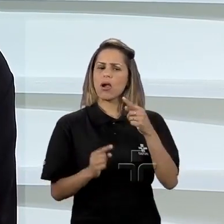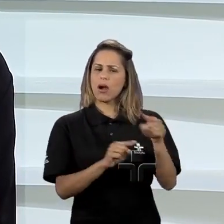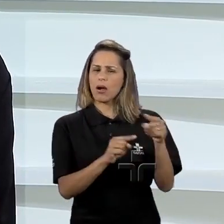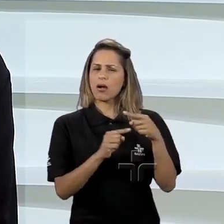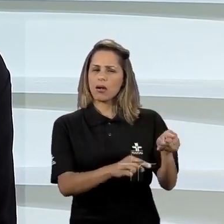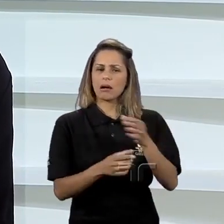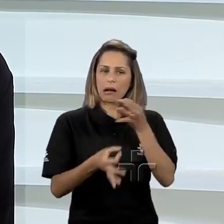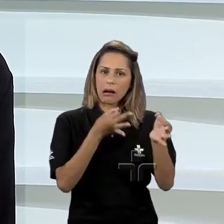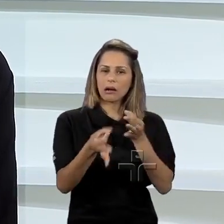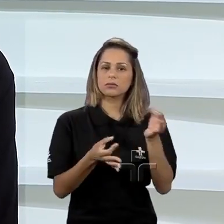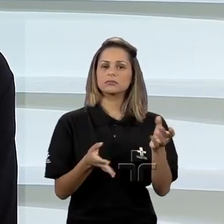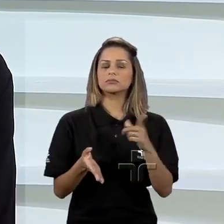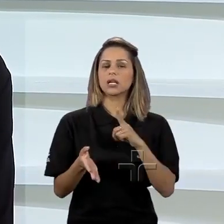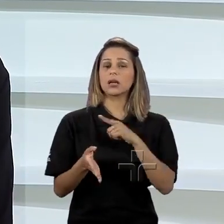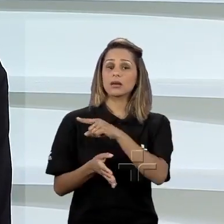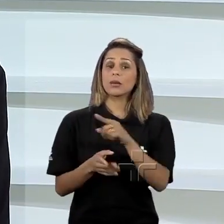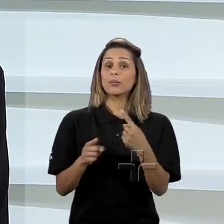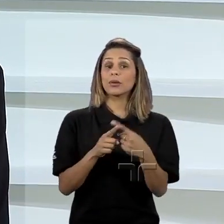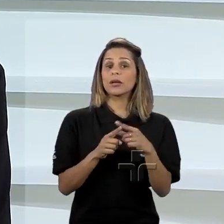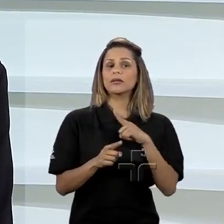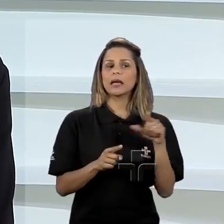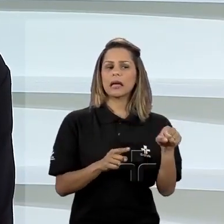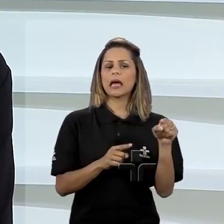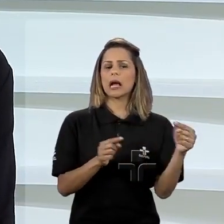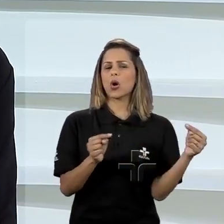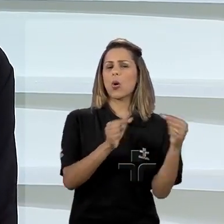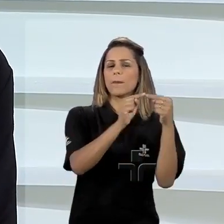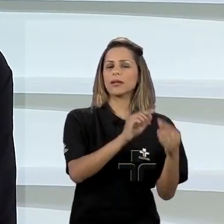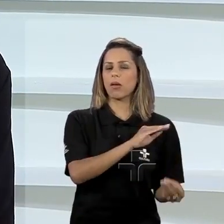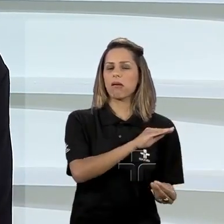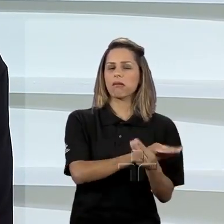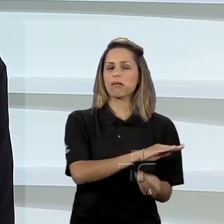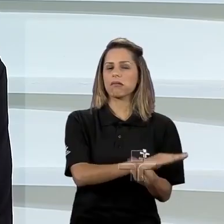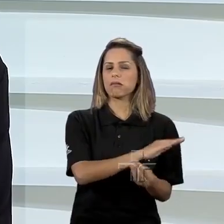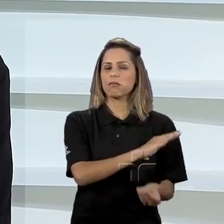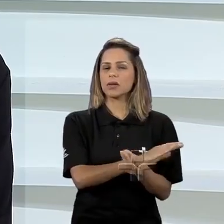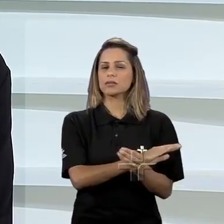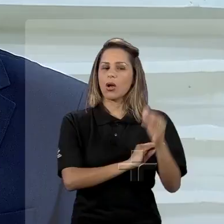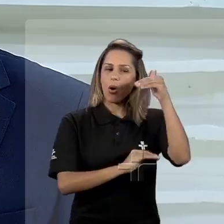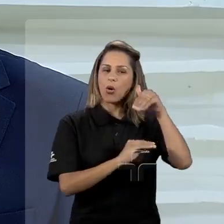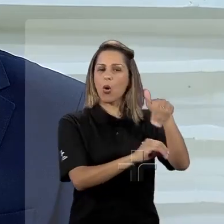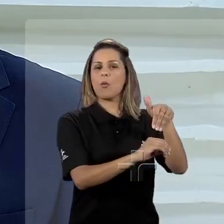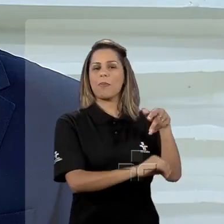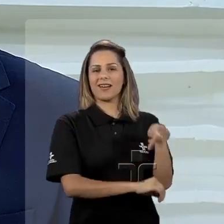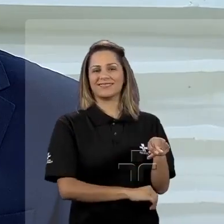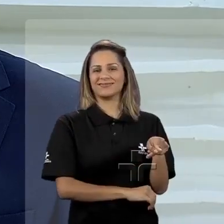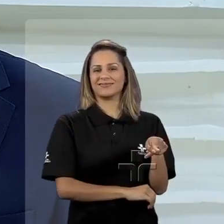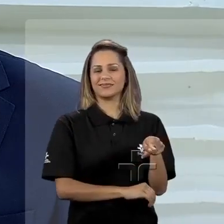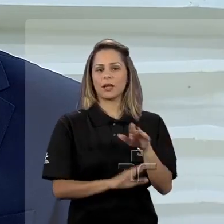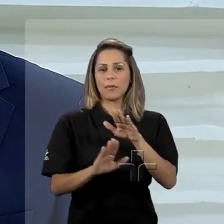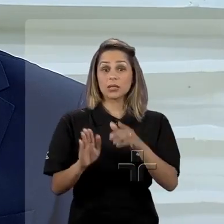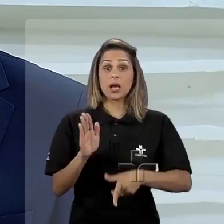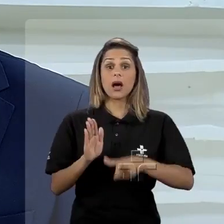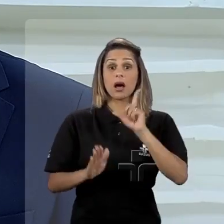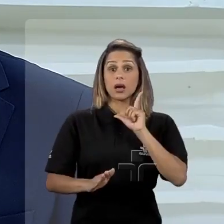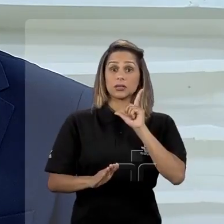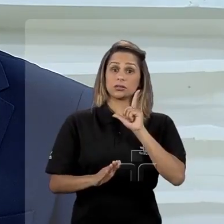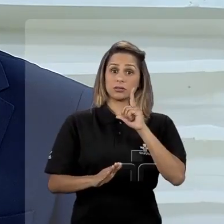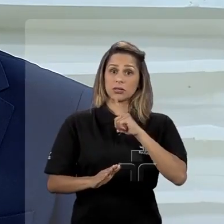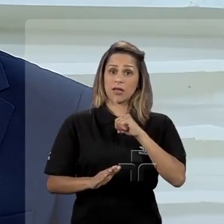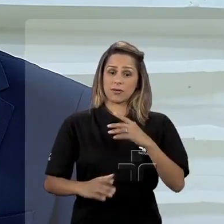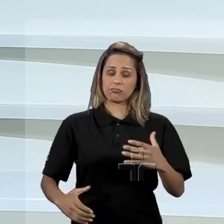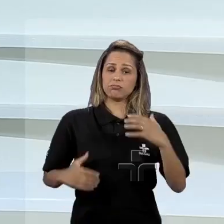associa eles a esses grandes escândalos de corrupção que o Brasil vive esses últimos tempos. No entanto, o senhor, antes mesmo de assumir a prefeitura, assim que foi